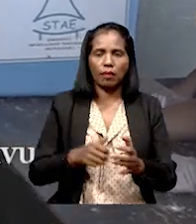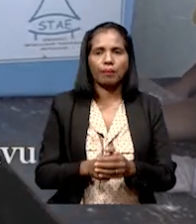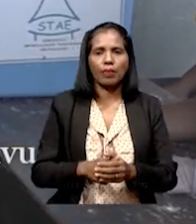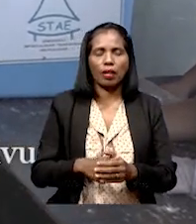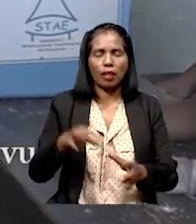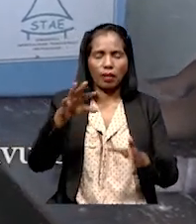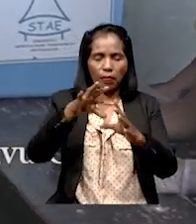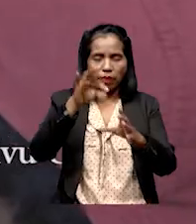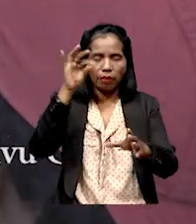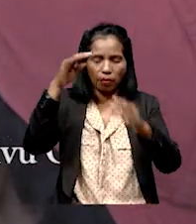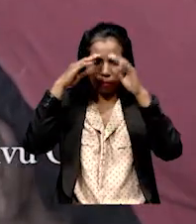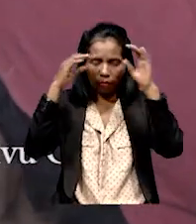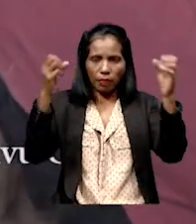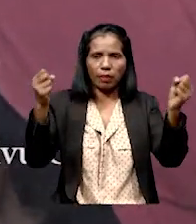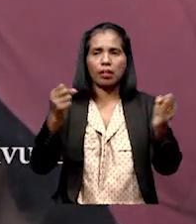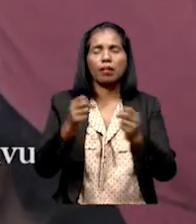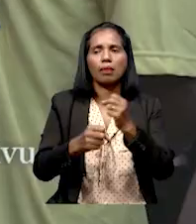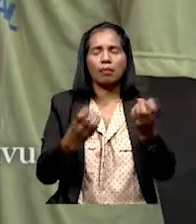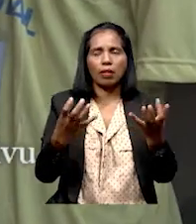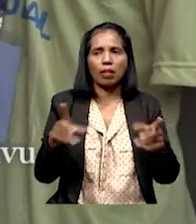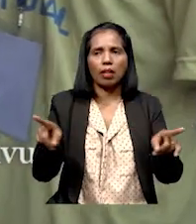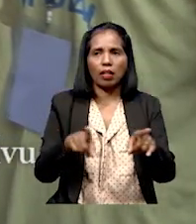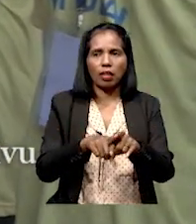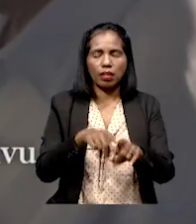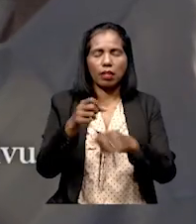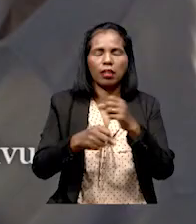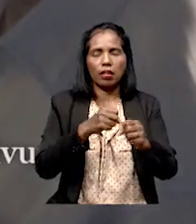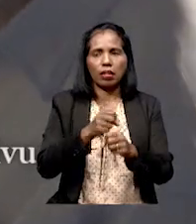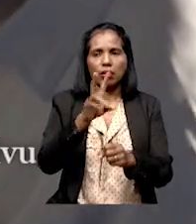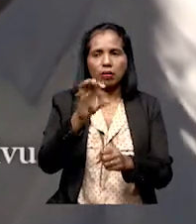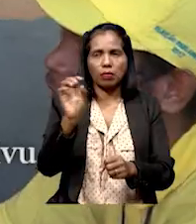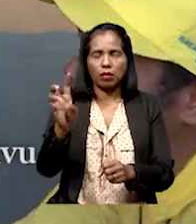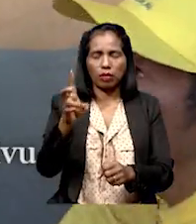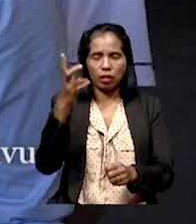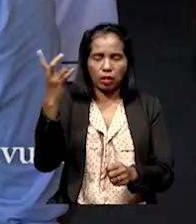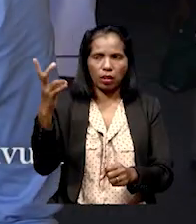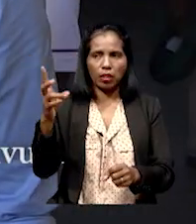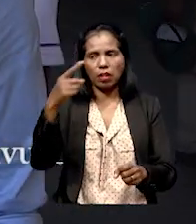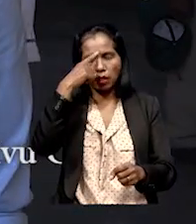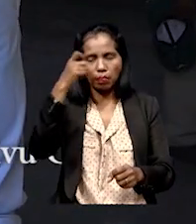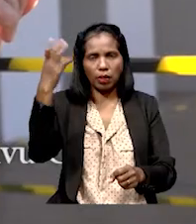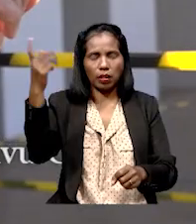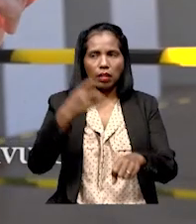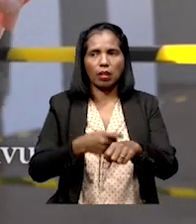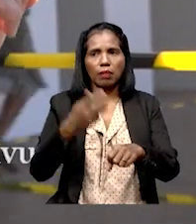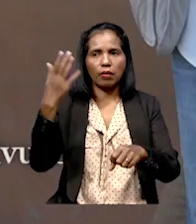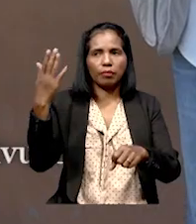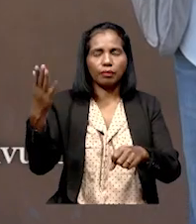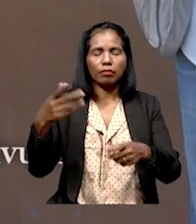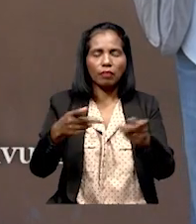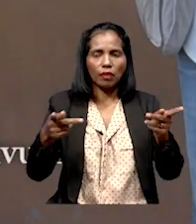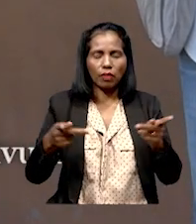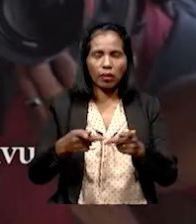presidente tinane Barak Liu banhira compara o eleição tinan rihun rua sanu rua senhitu tamba ia momento neba centro